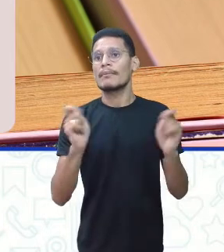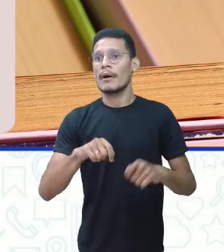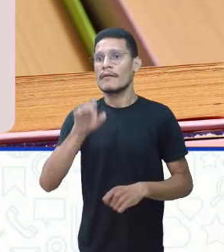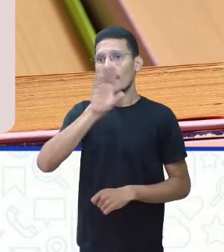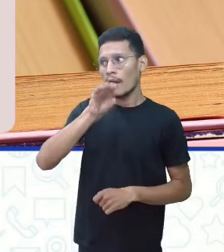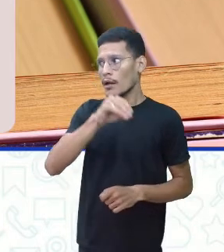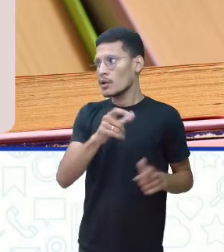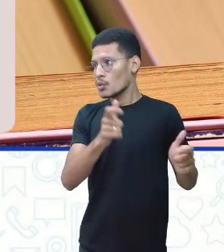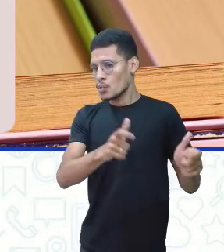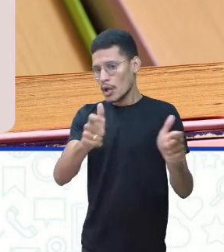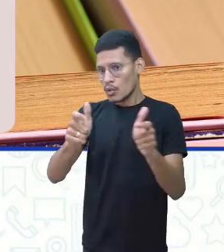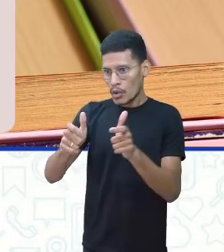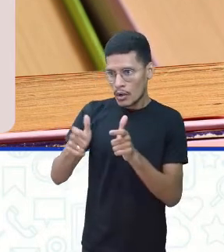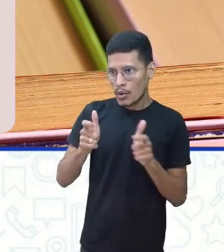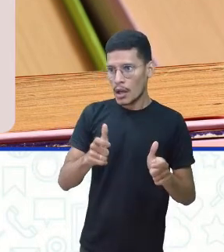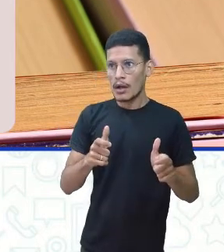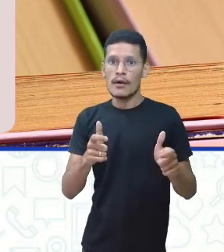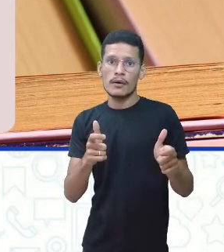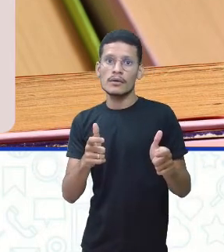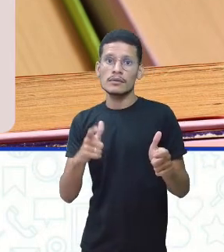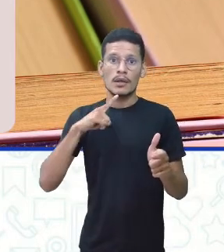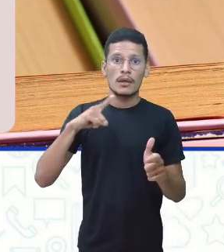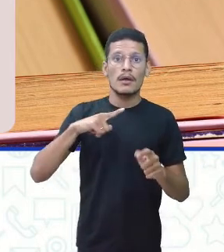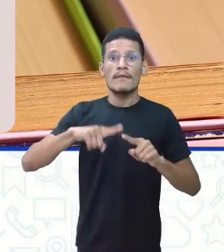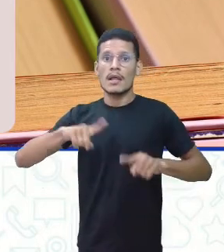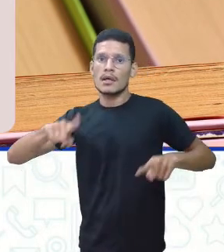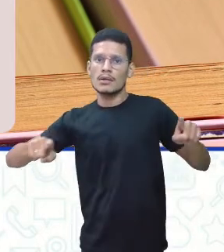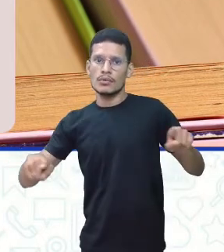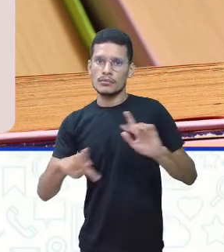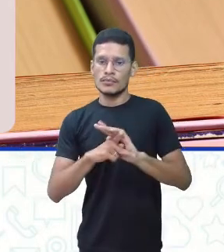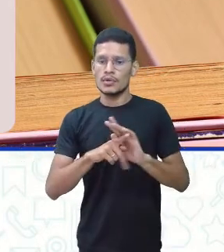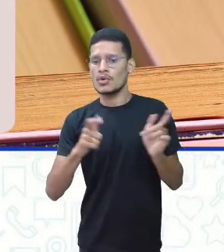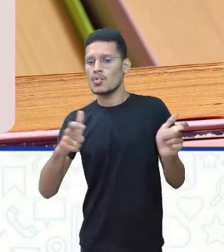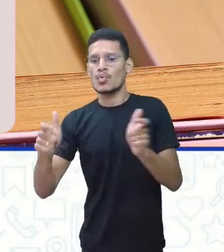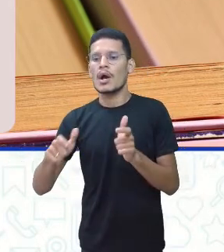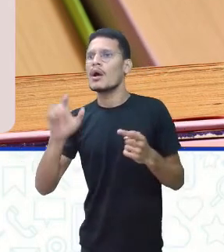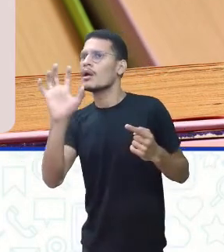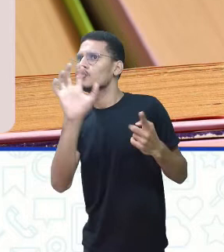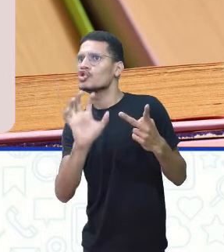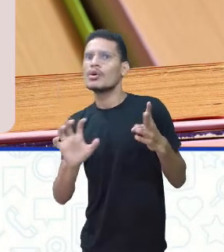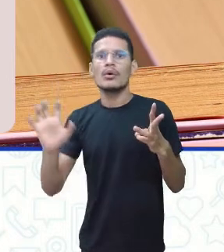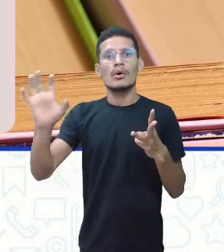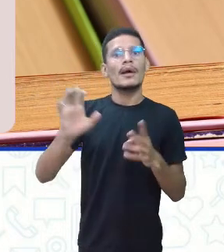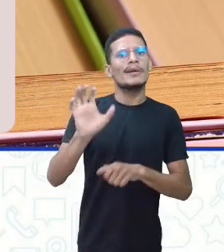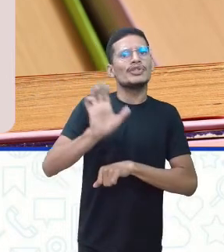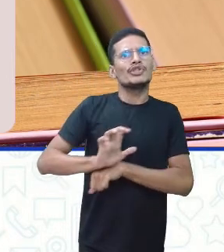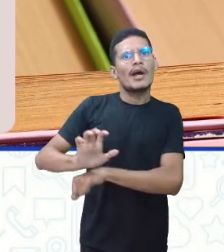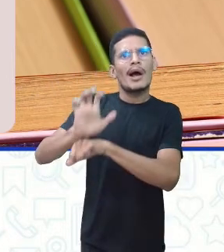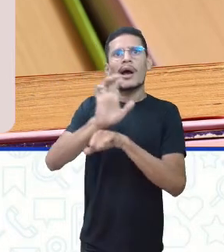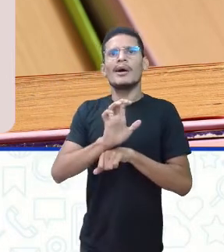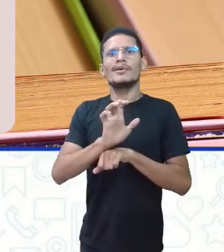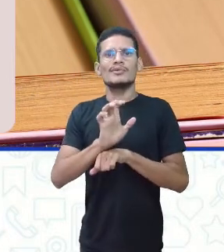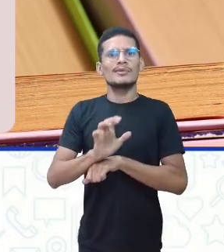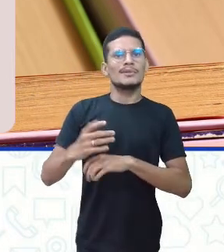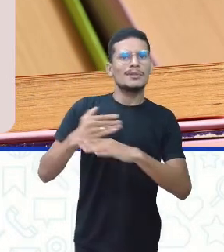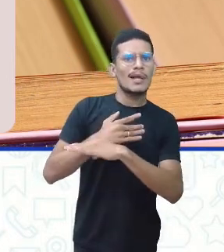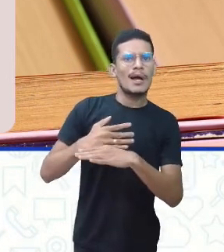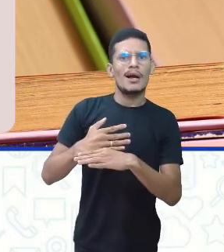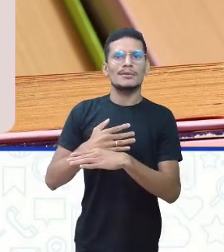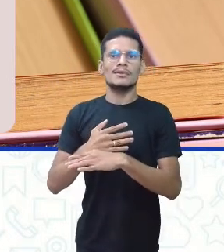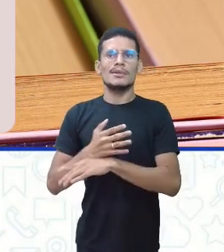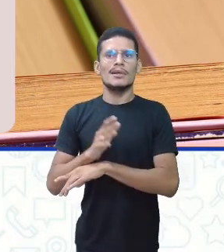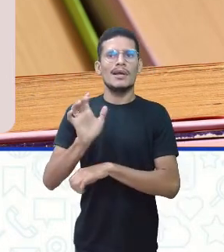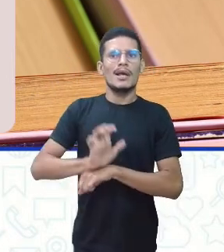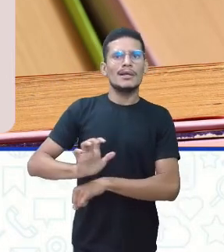regiões do Brasil, ou seja, as variedades regionais. Por quê? Isso por quê? Porque cada estado, cada cidade, cada região vai ter o seu